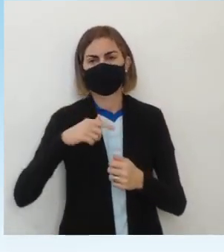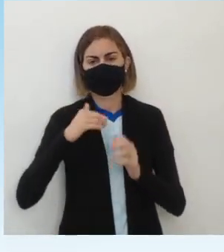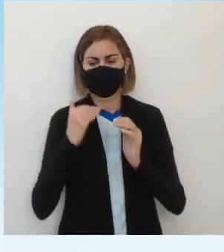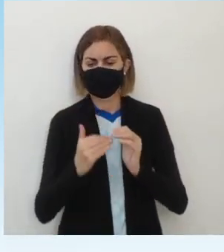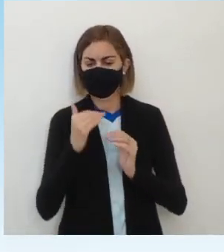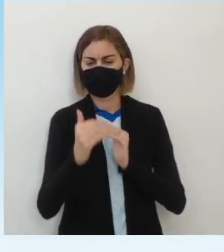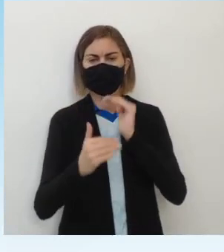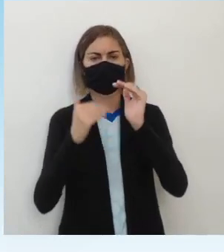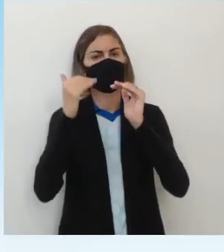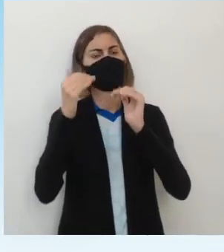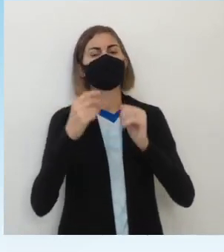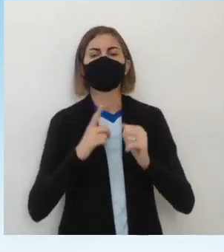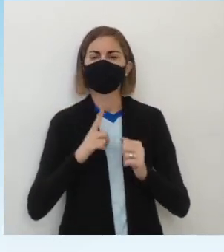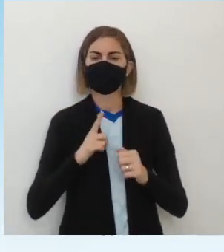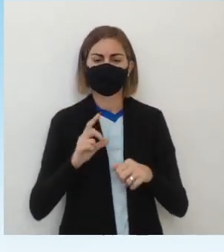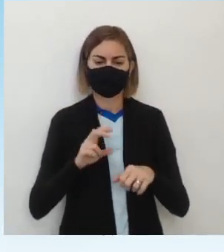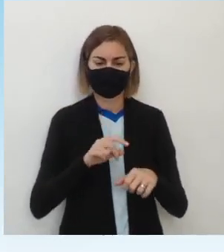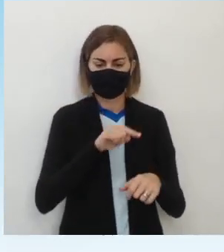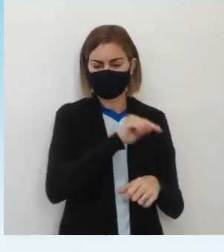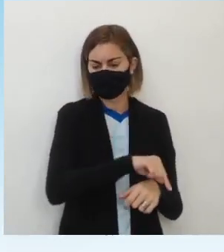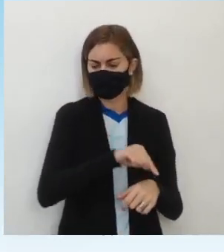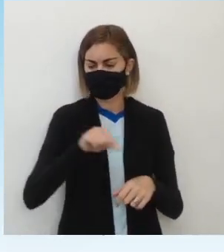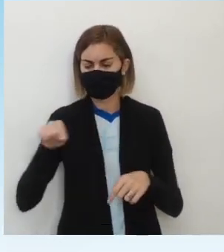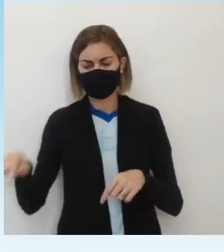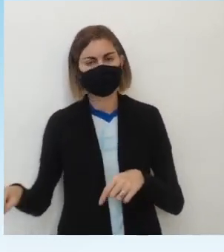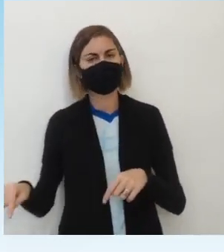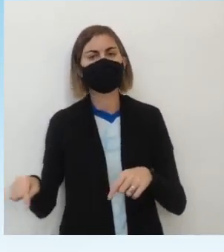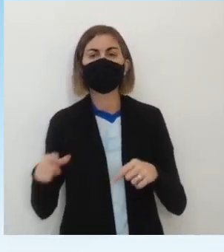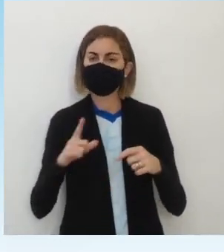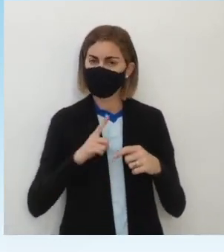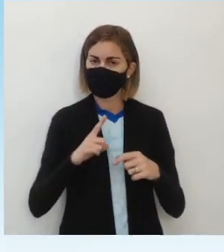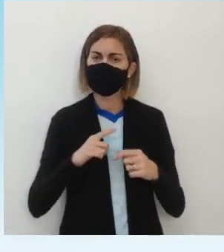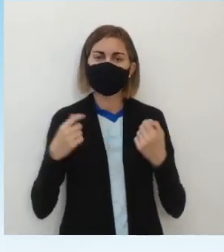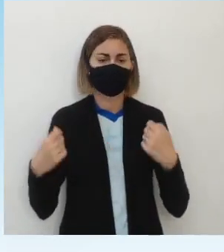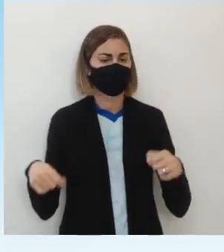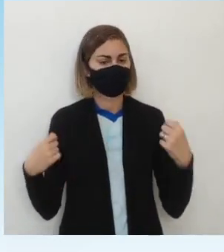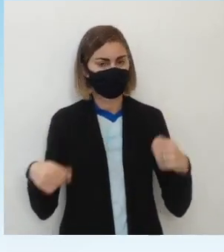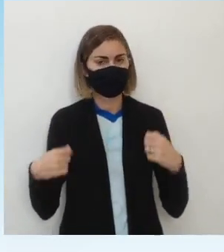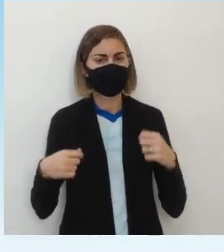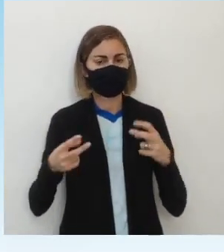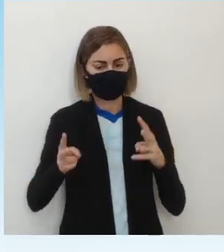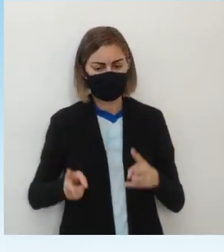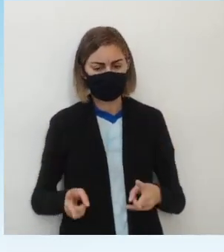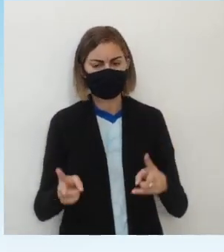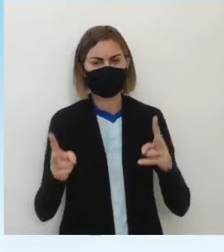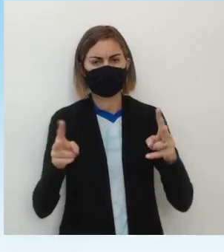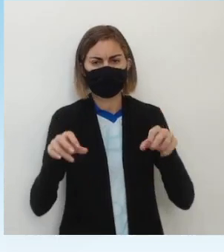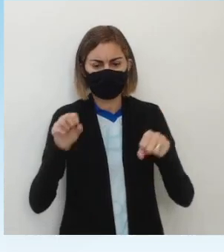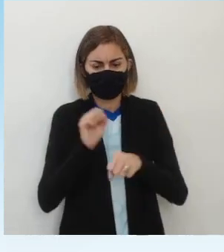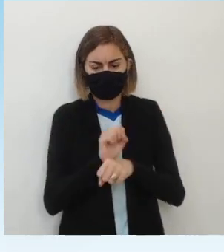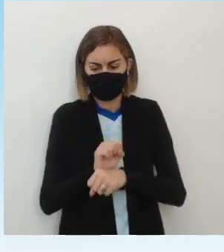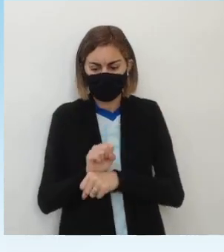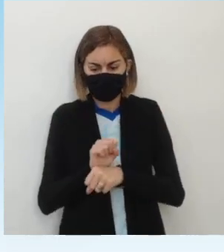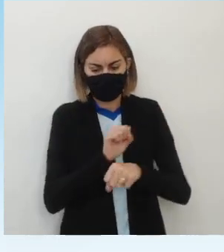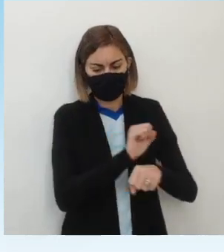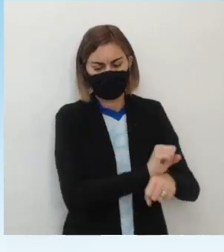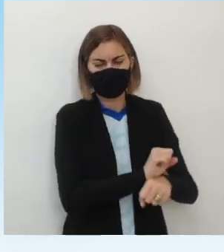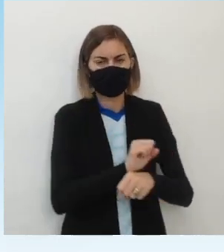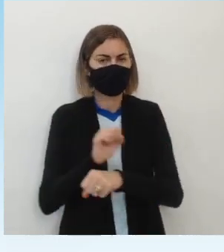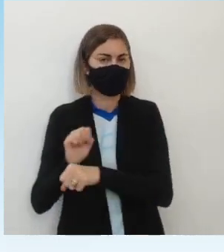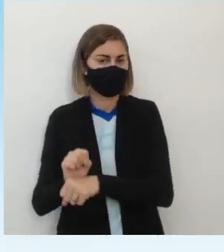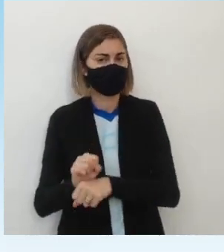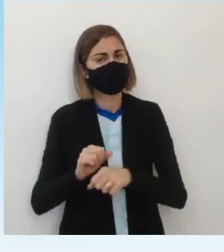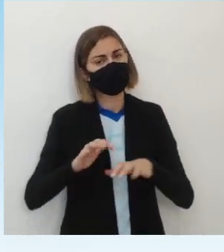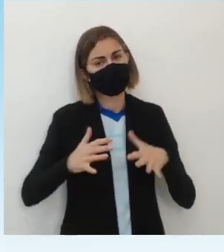degraus, né, para que ele possa saltar de um para o outro, e esses degraus precisam estar sempre o mais paradinhos possíveis, sempre com